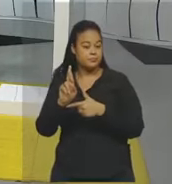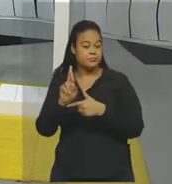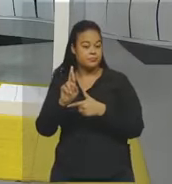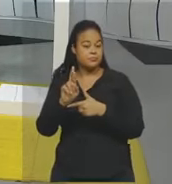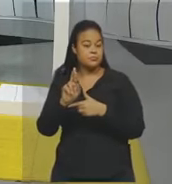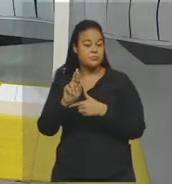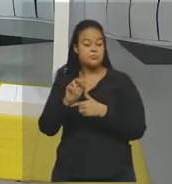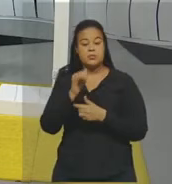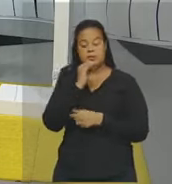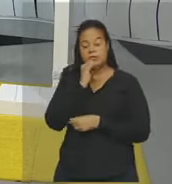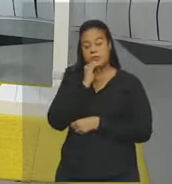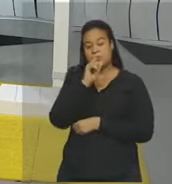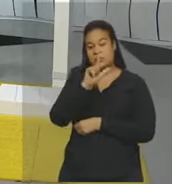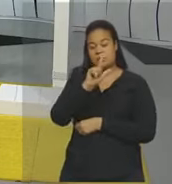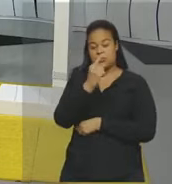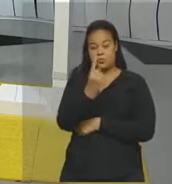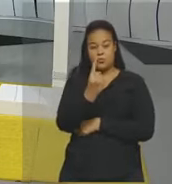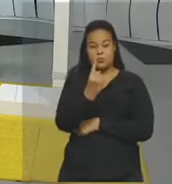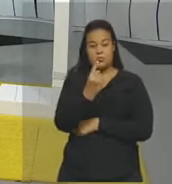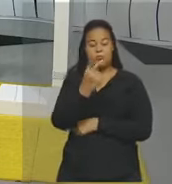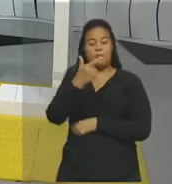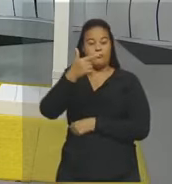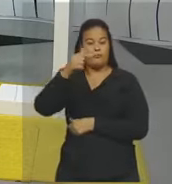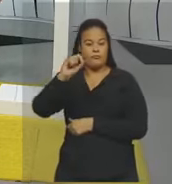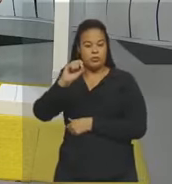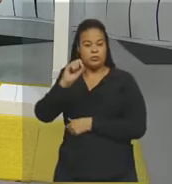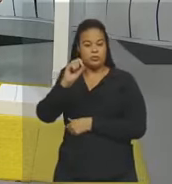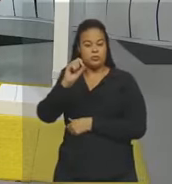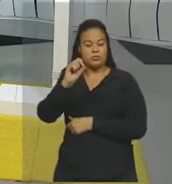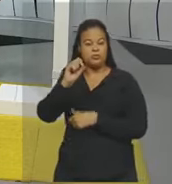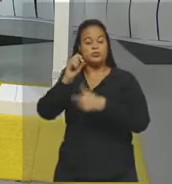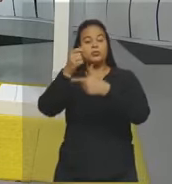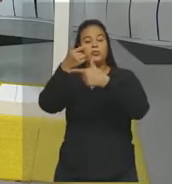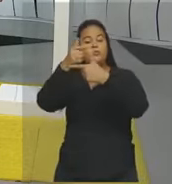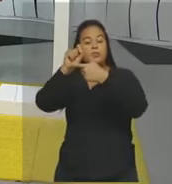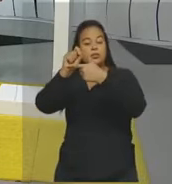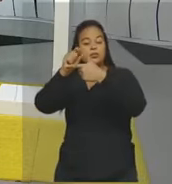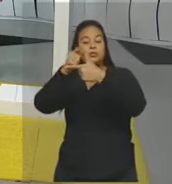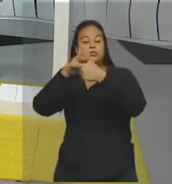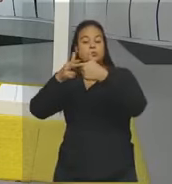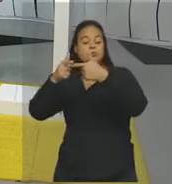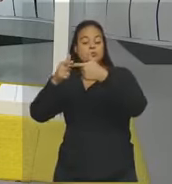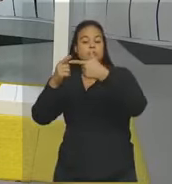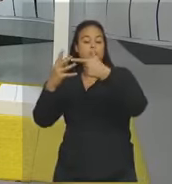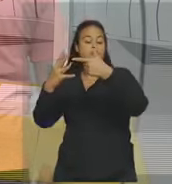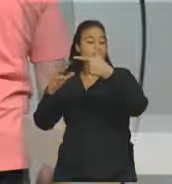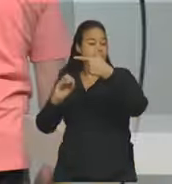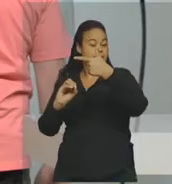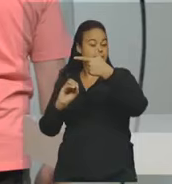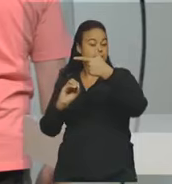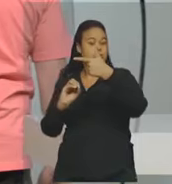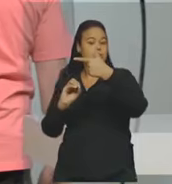20 volts, eu vou ter 20 dividido por 40, que é U dividido por R.